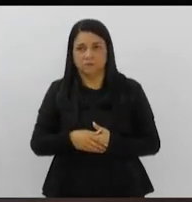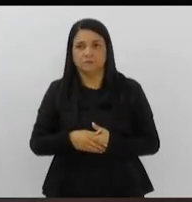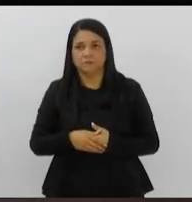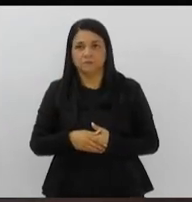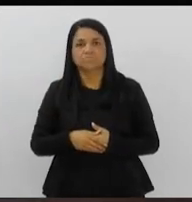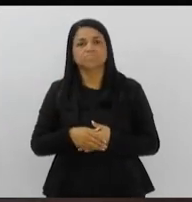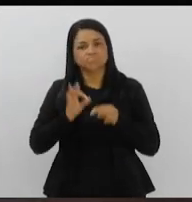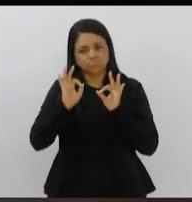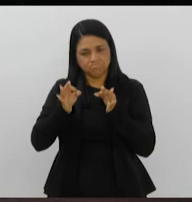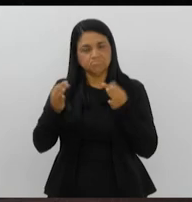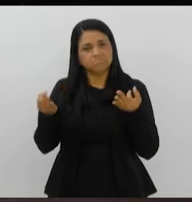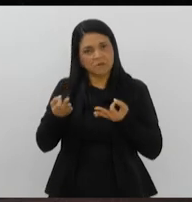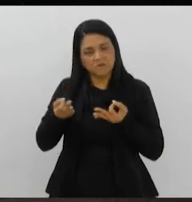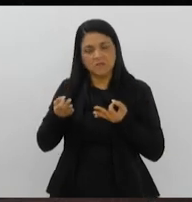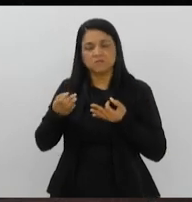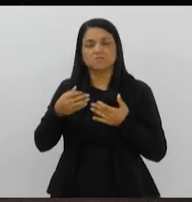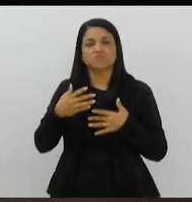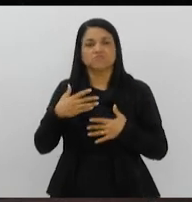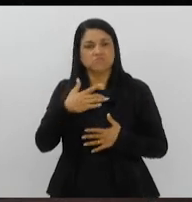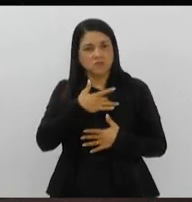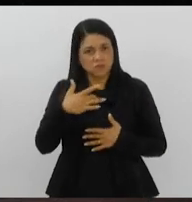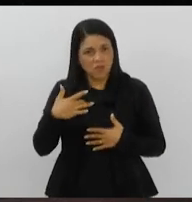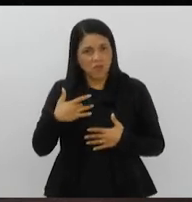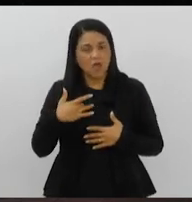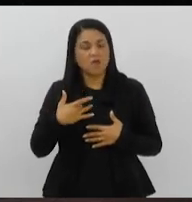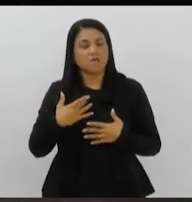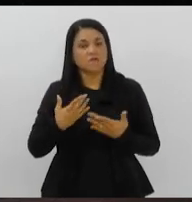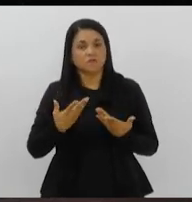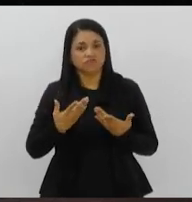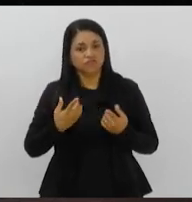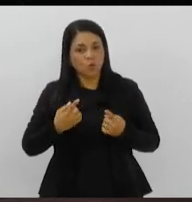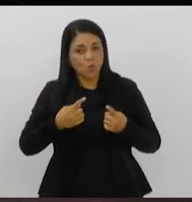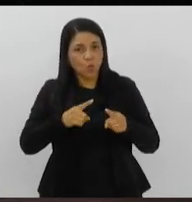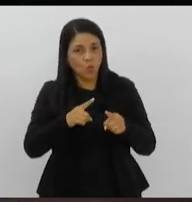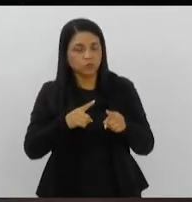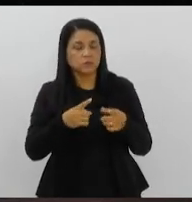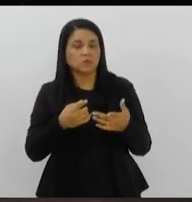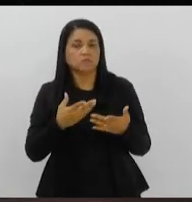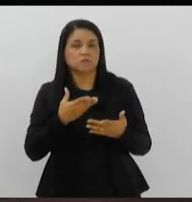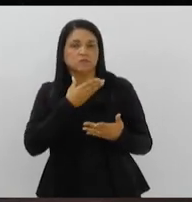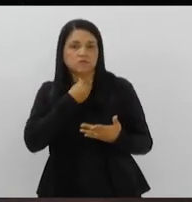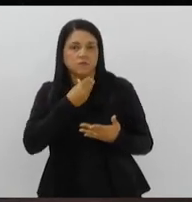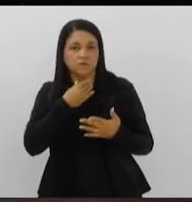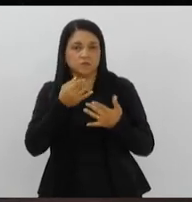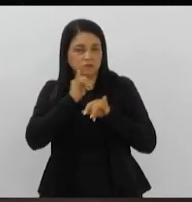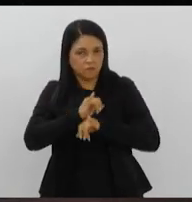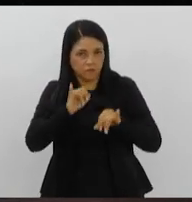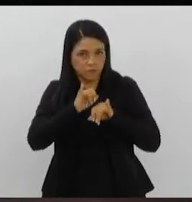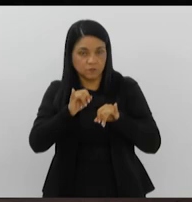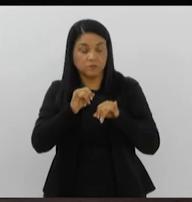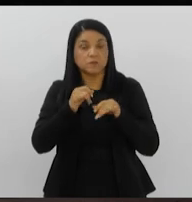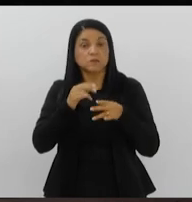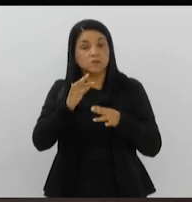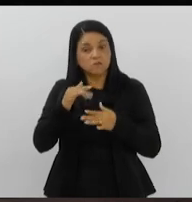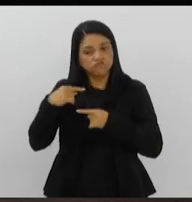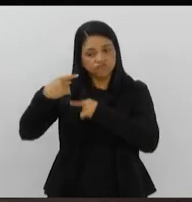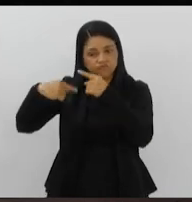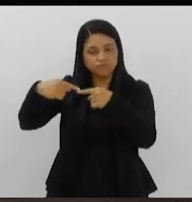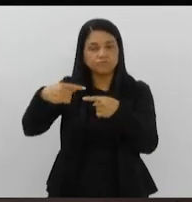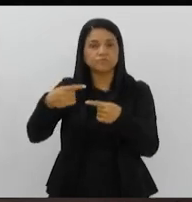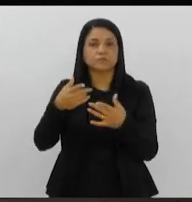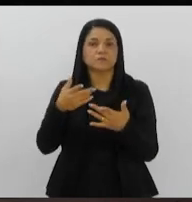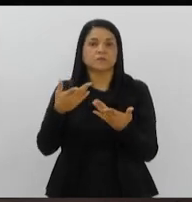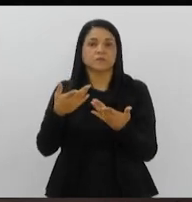né, de uma forma saudável, que a gente possa combater fake news e construindo nas futuras gerações o respeito ao próximo,